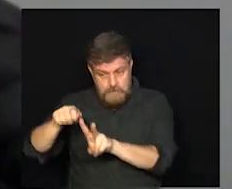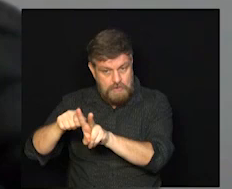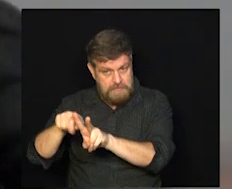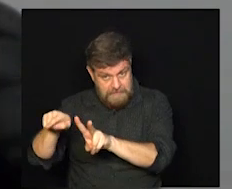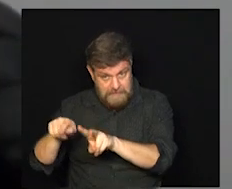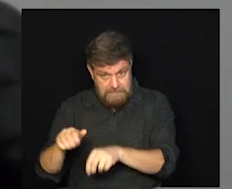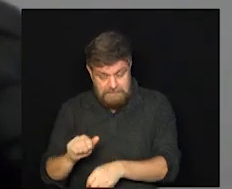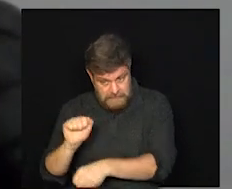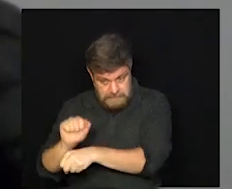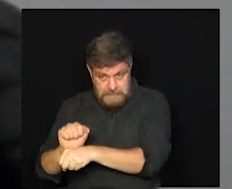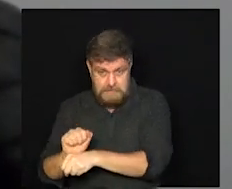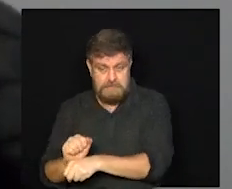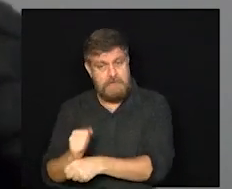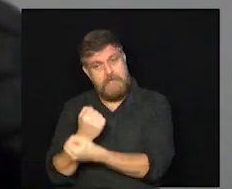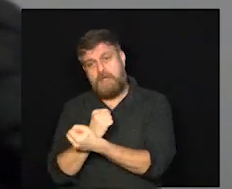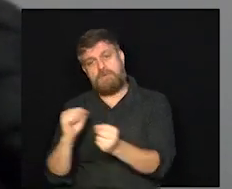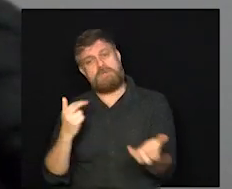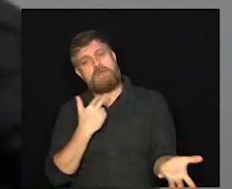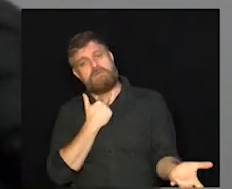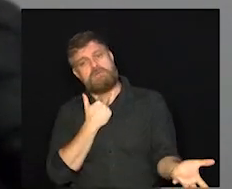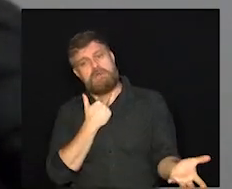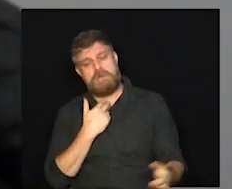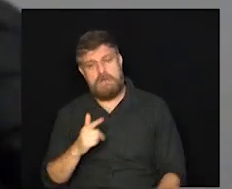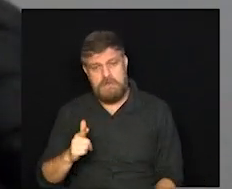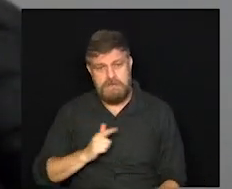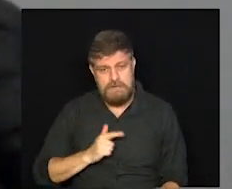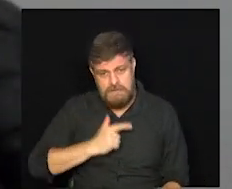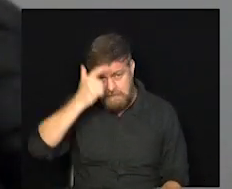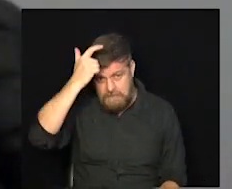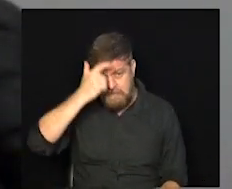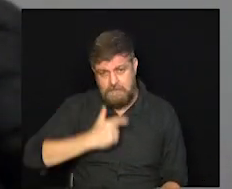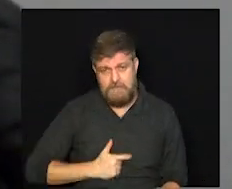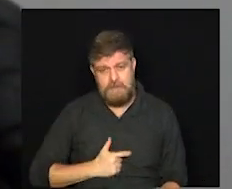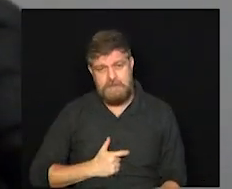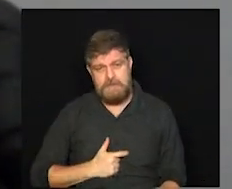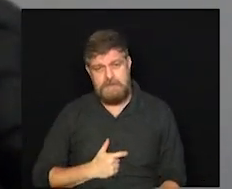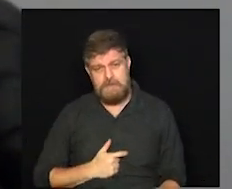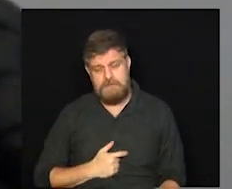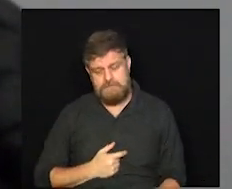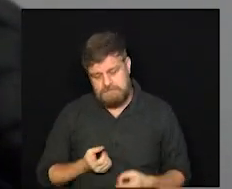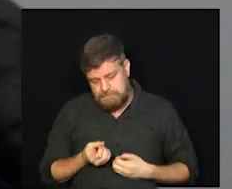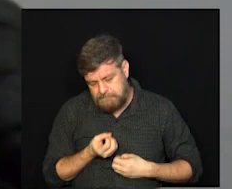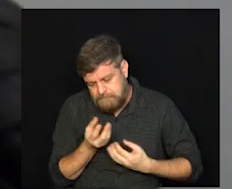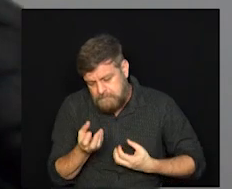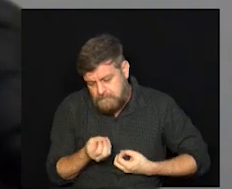mês, enfim. Então, fica aqui o meu comentário.